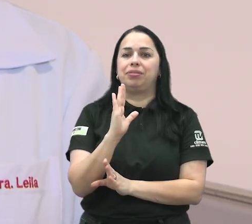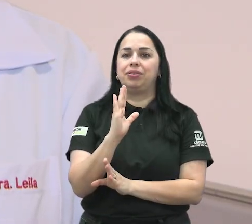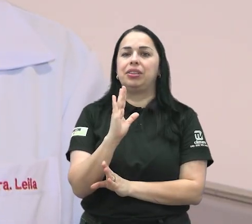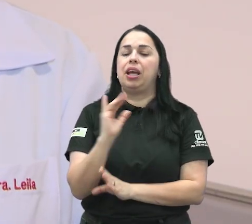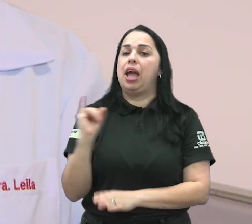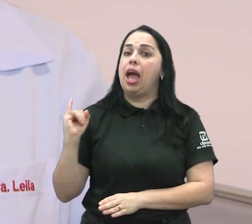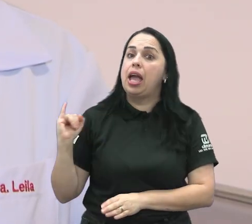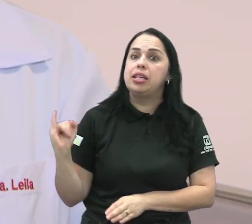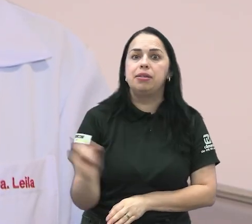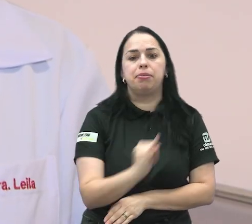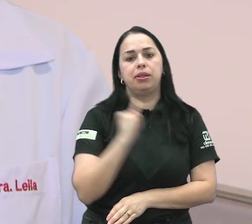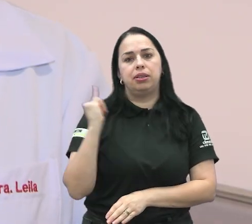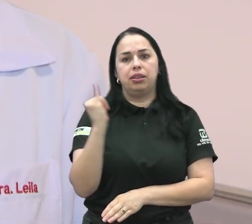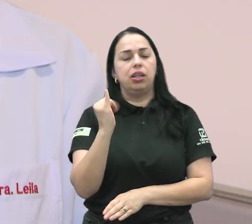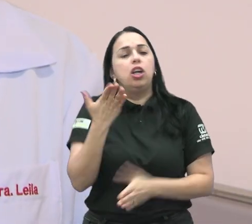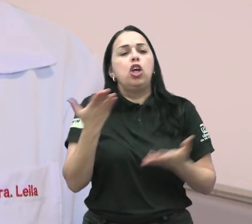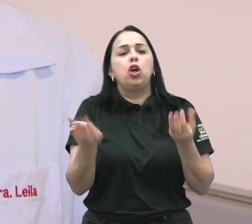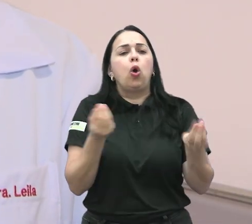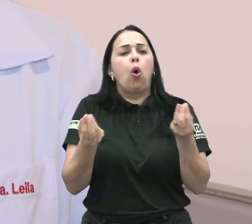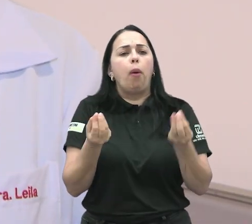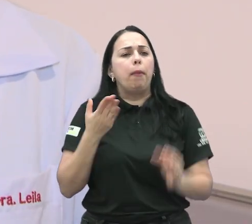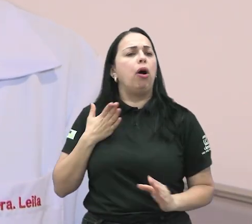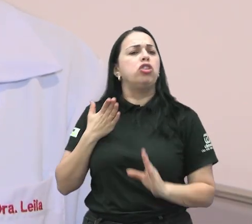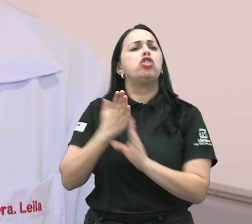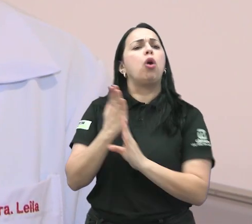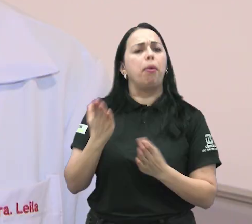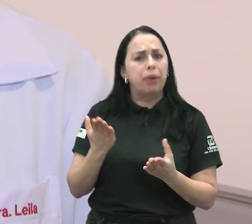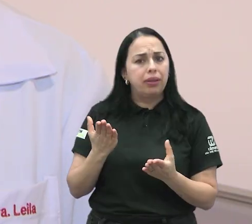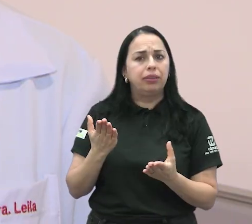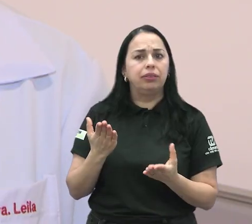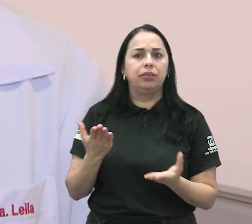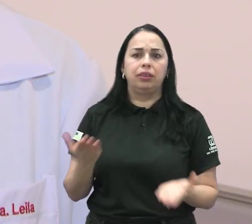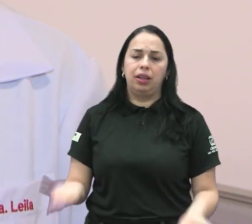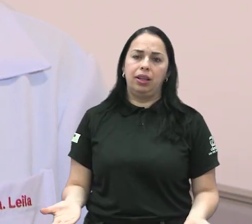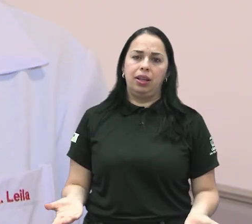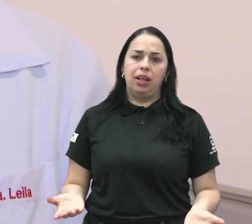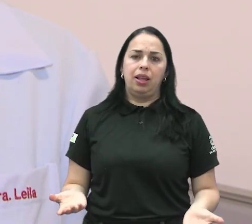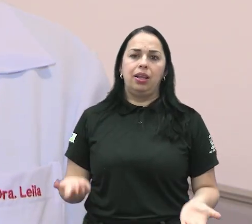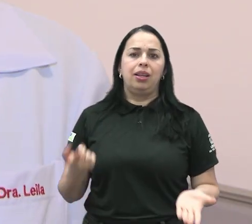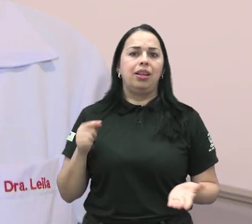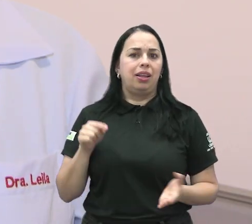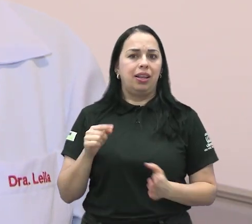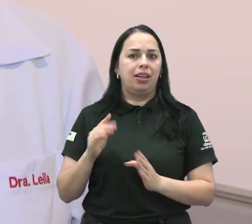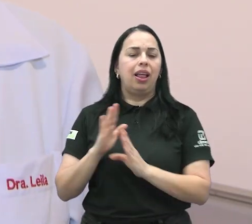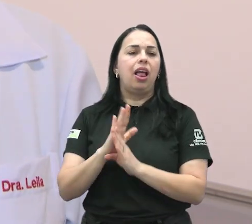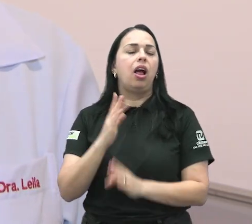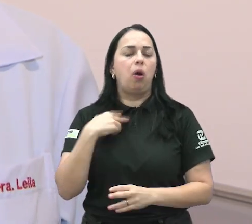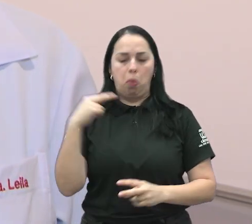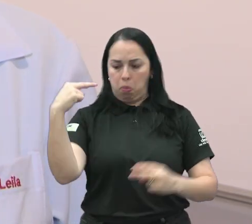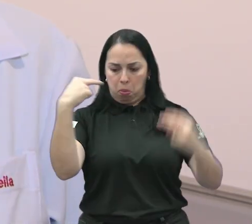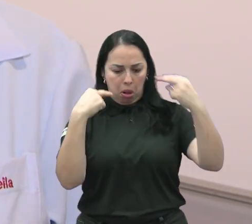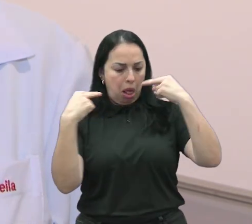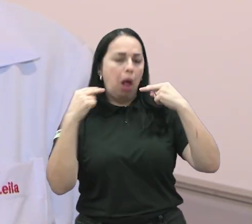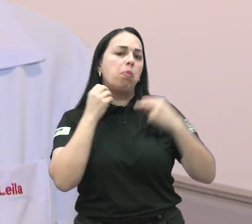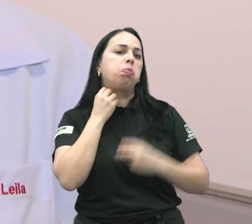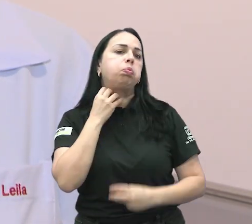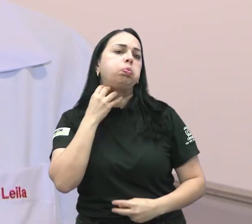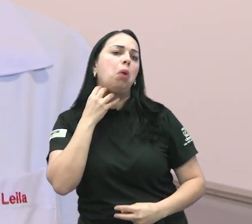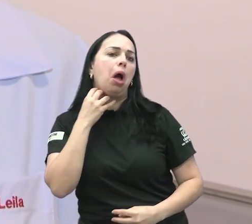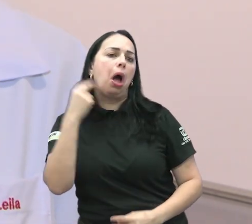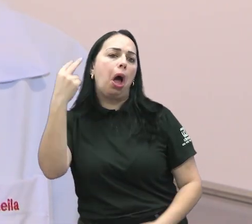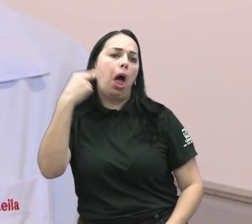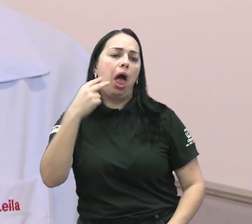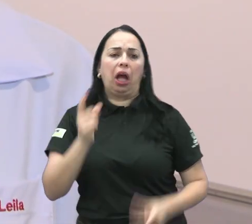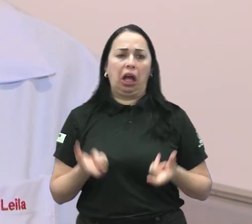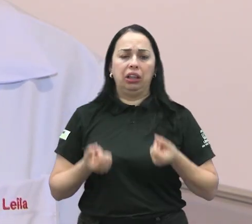diagnosticar precocemente é muito importante. E como é que você diagnostica o linfoma? Não dá para diagnosticar o linfoma somente olhando, o